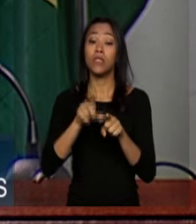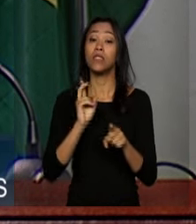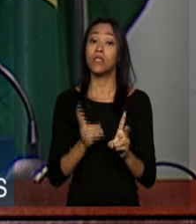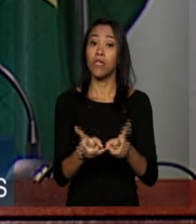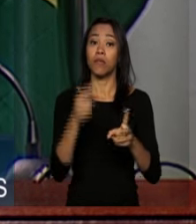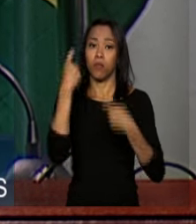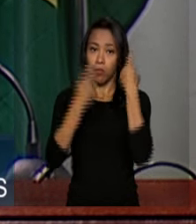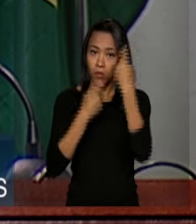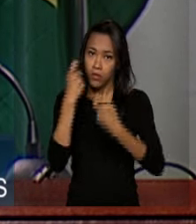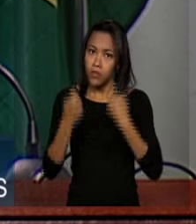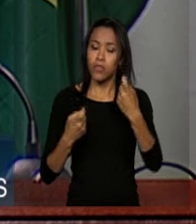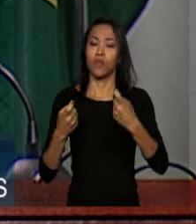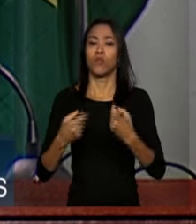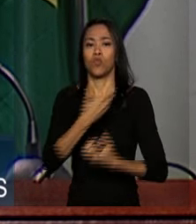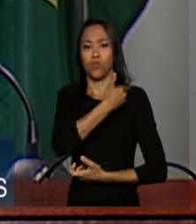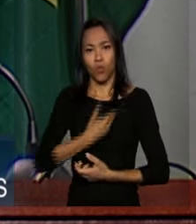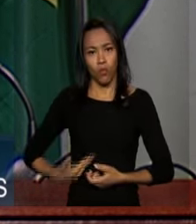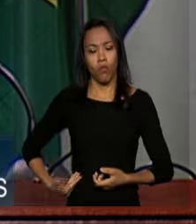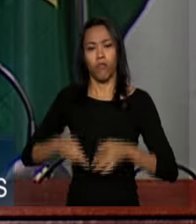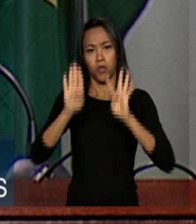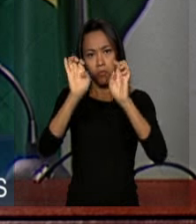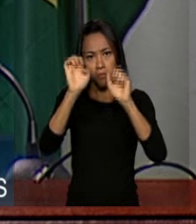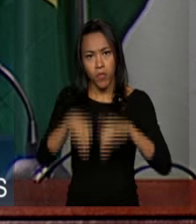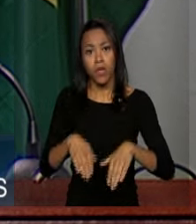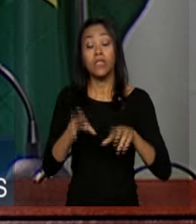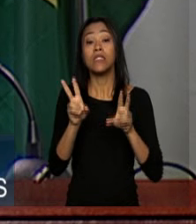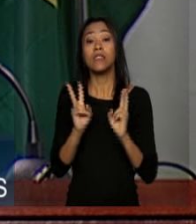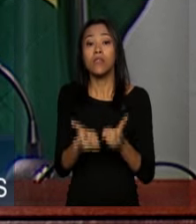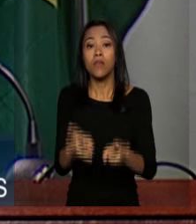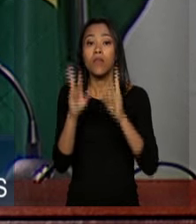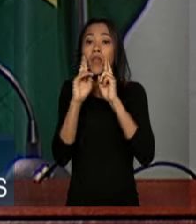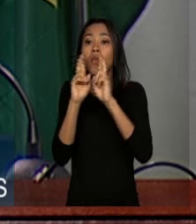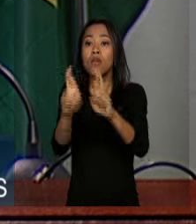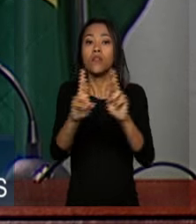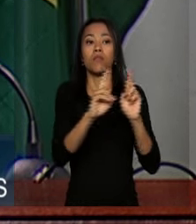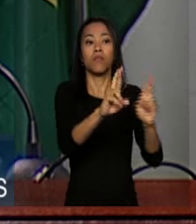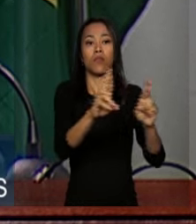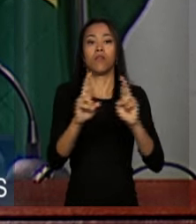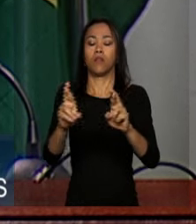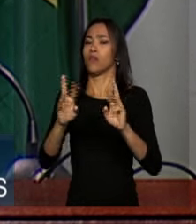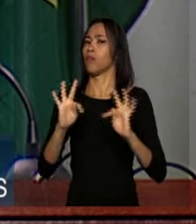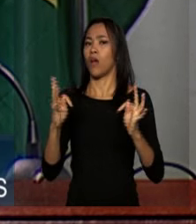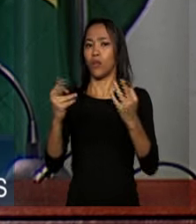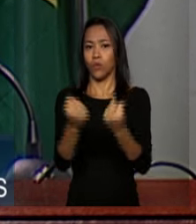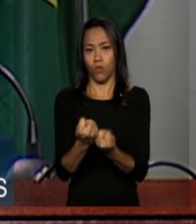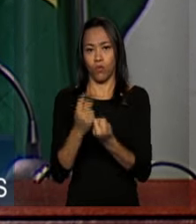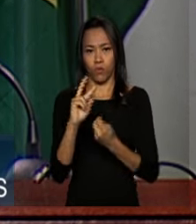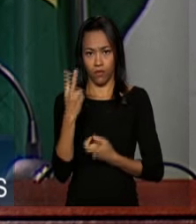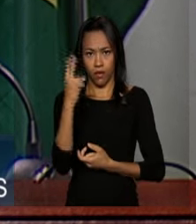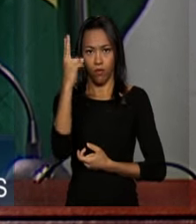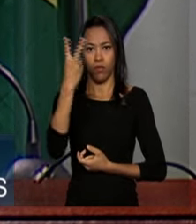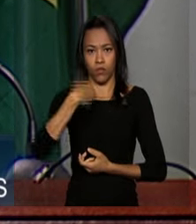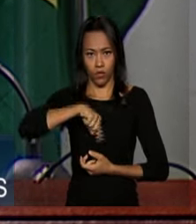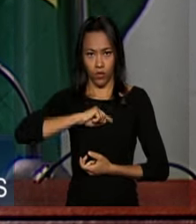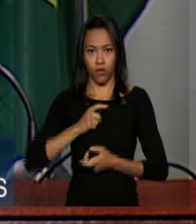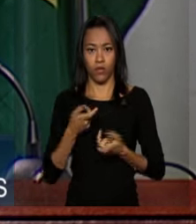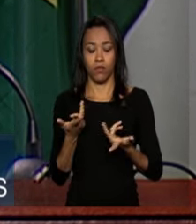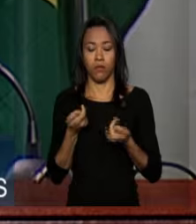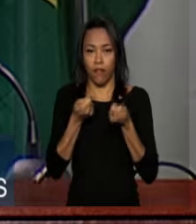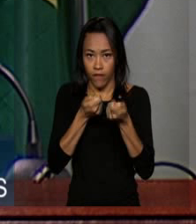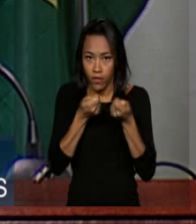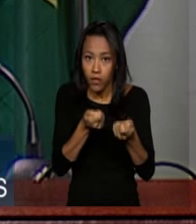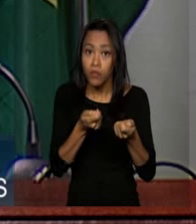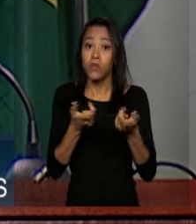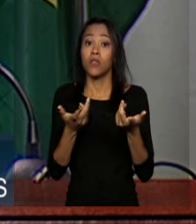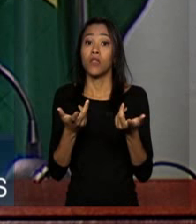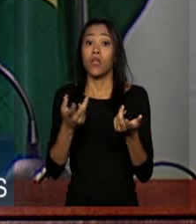mundial que assegure o efetivo respeito a todos os valores que defendemos. O